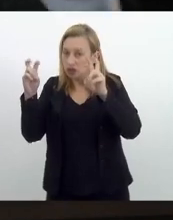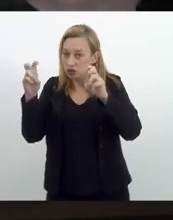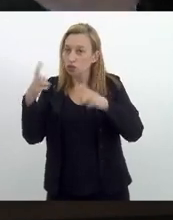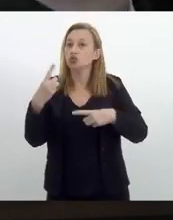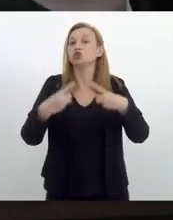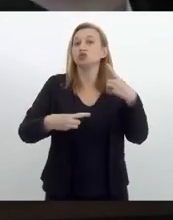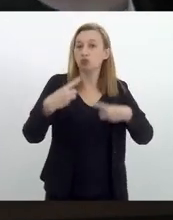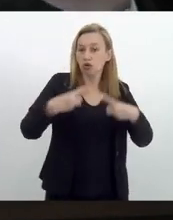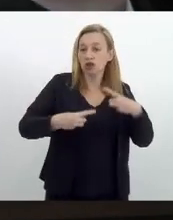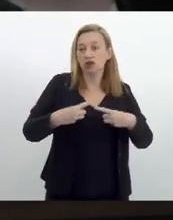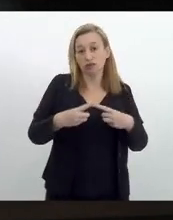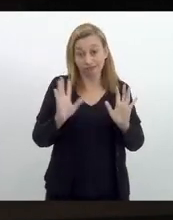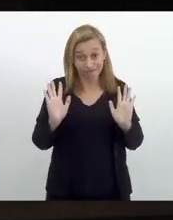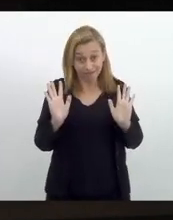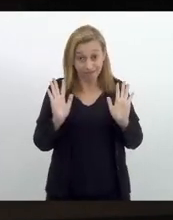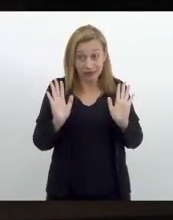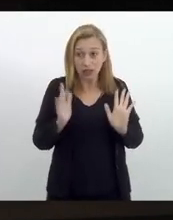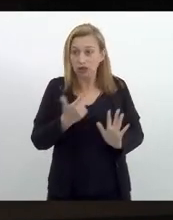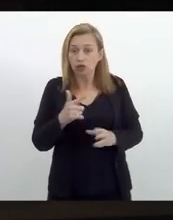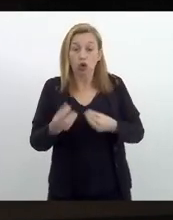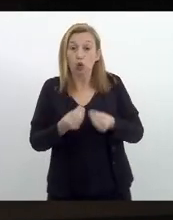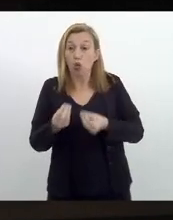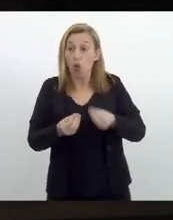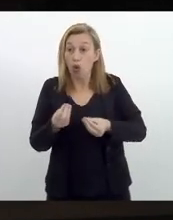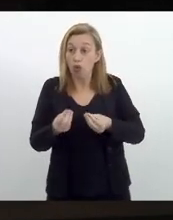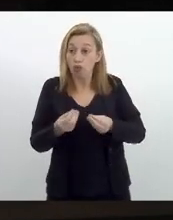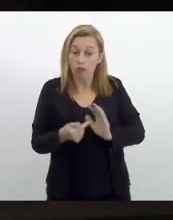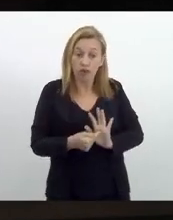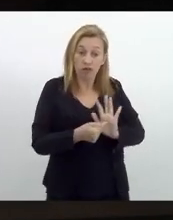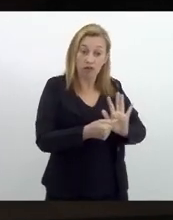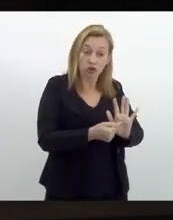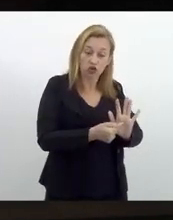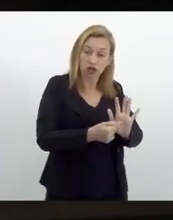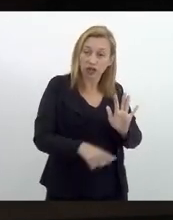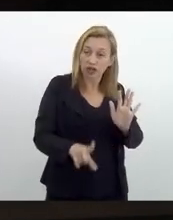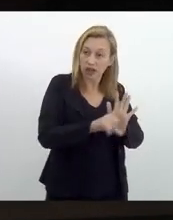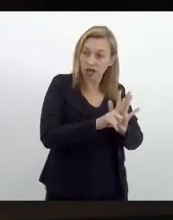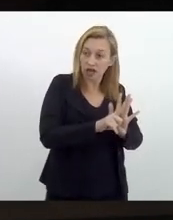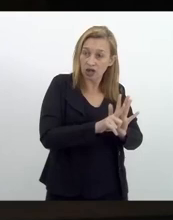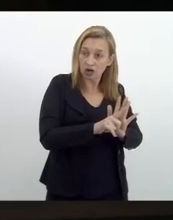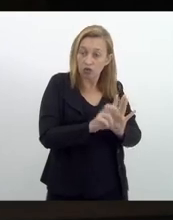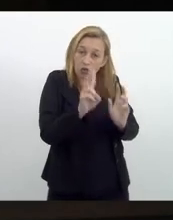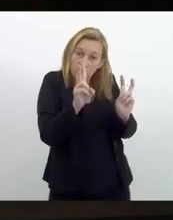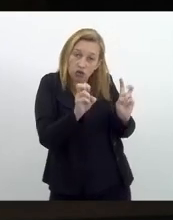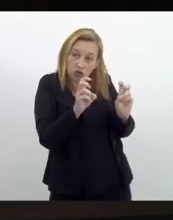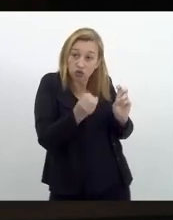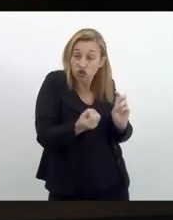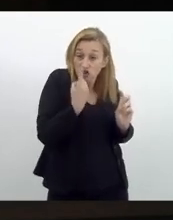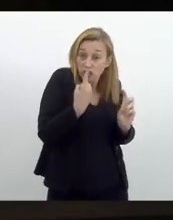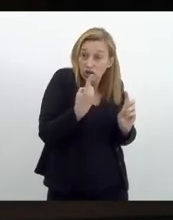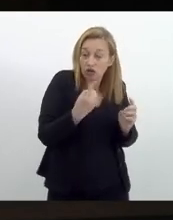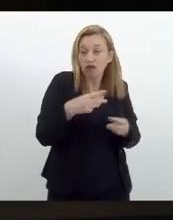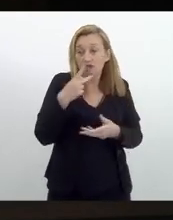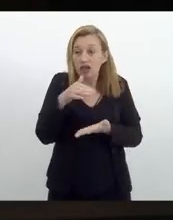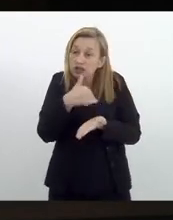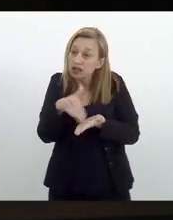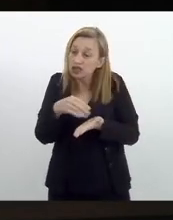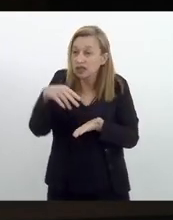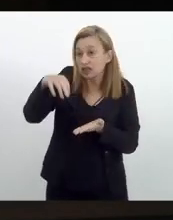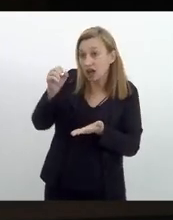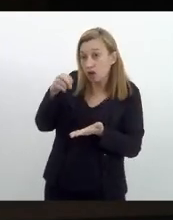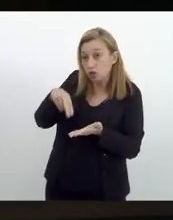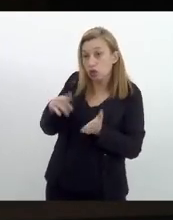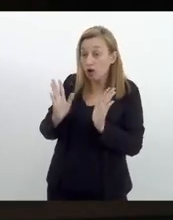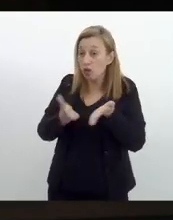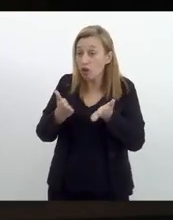É só essa questão. Não dá para apontar isso na lei numa matéria estranha, falava com o secretário Nelson agora, não há problema